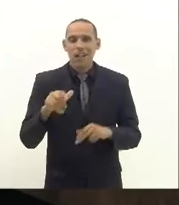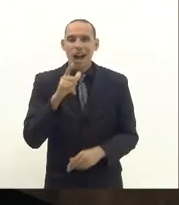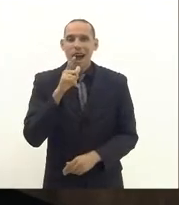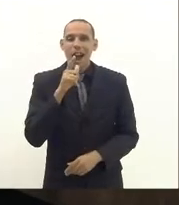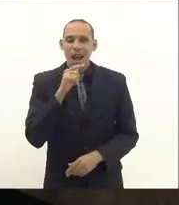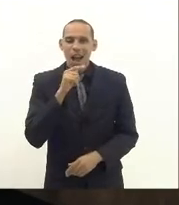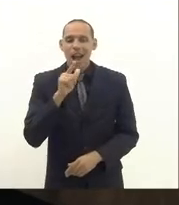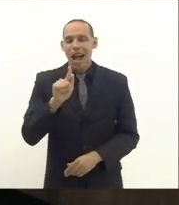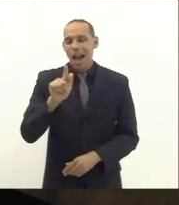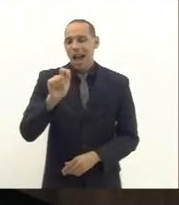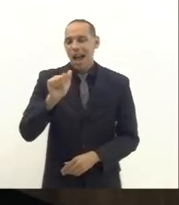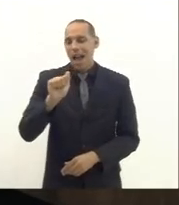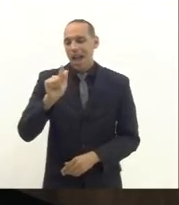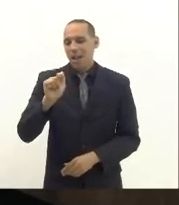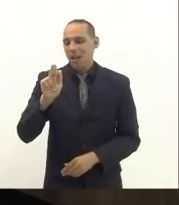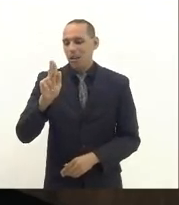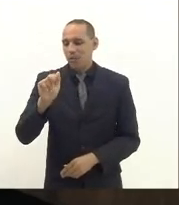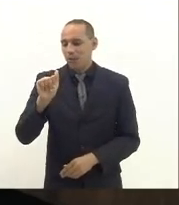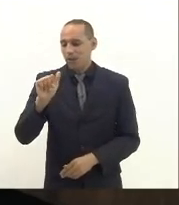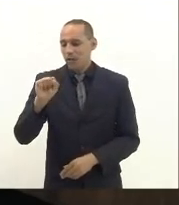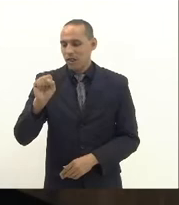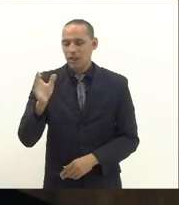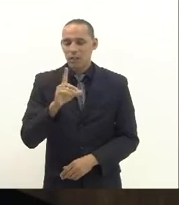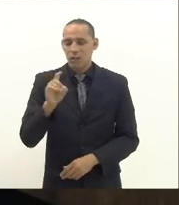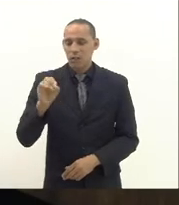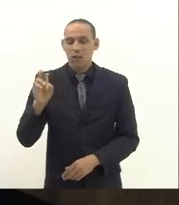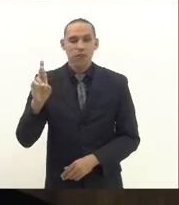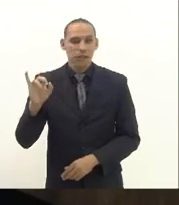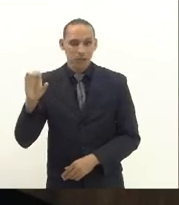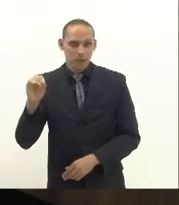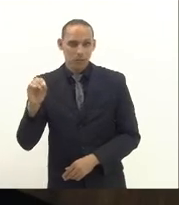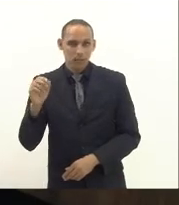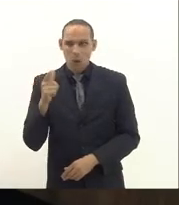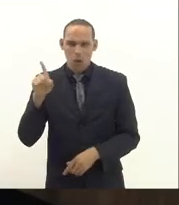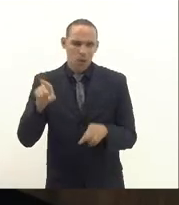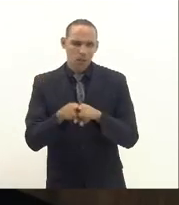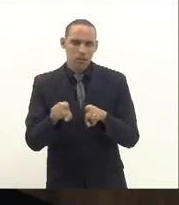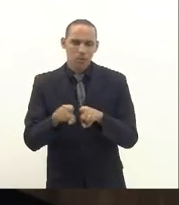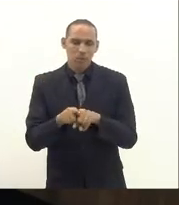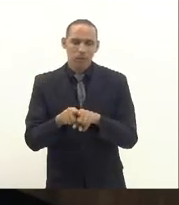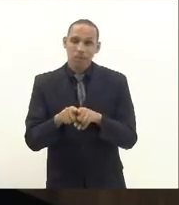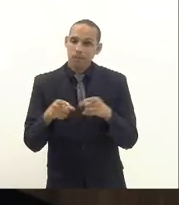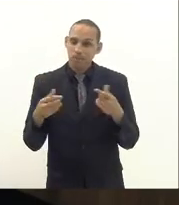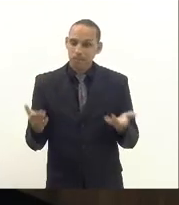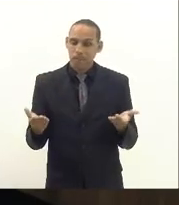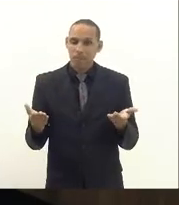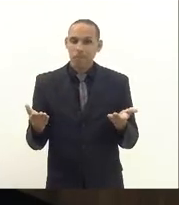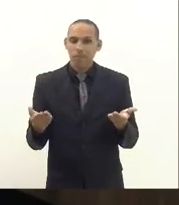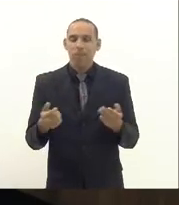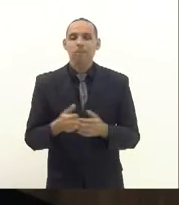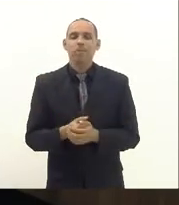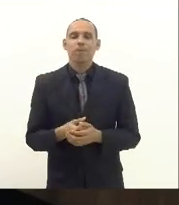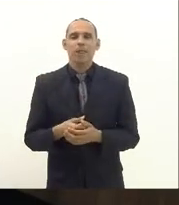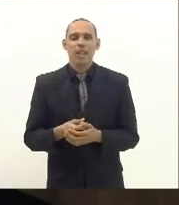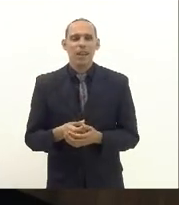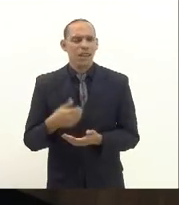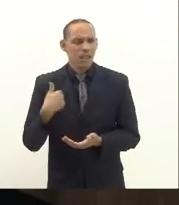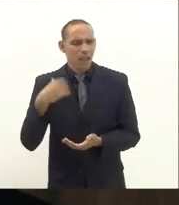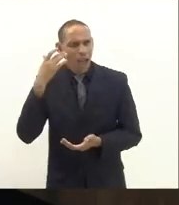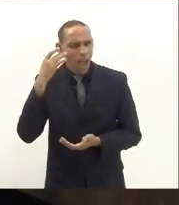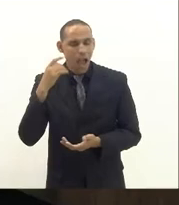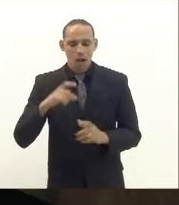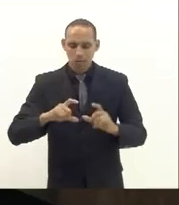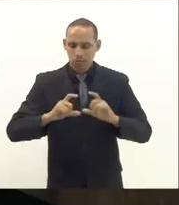águas do rio e outras assim posto nesse caso específico Apesar de eu achar que a